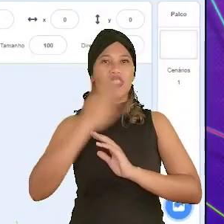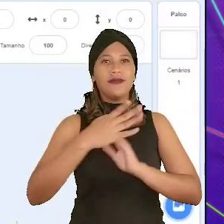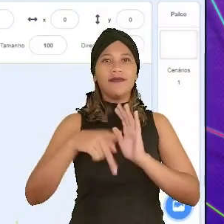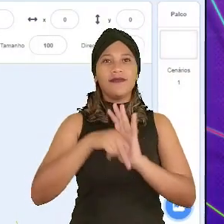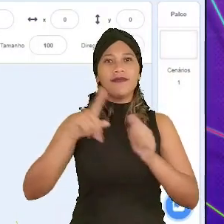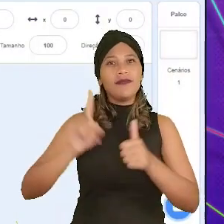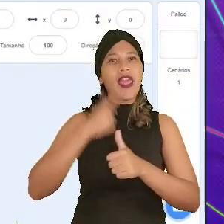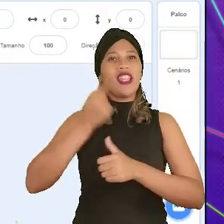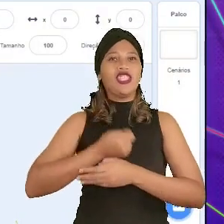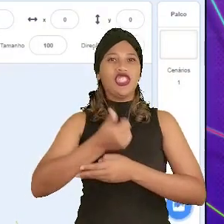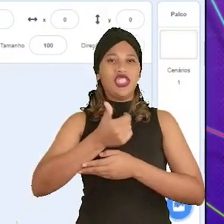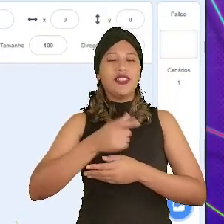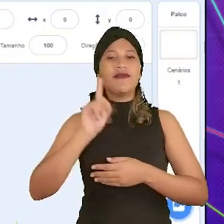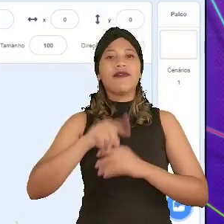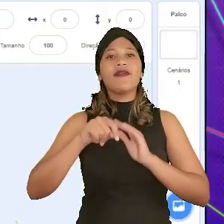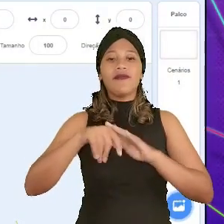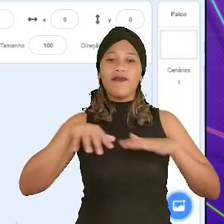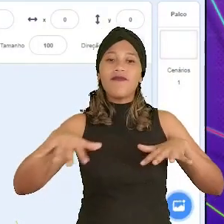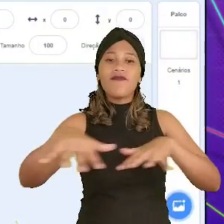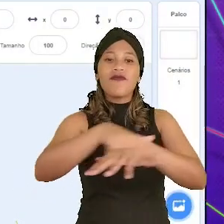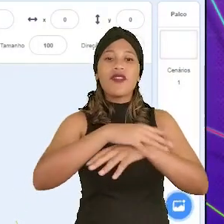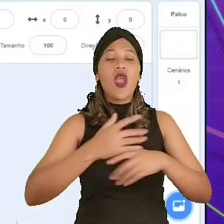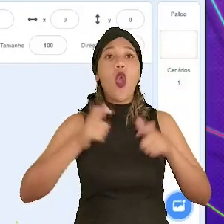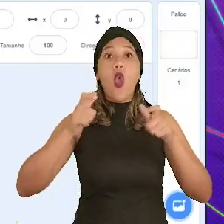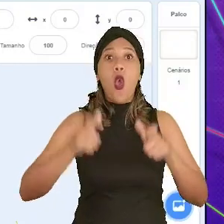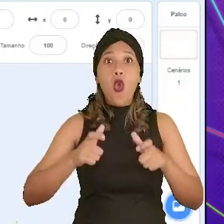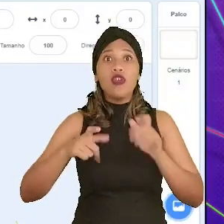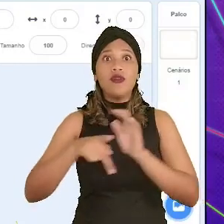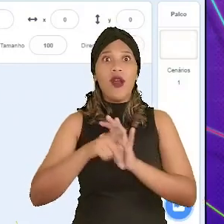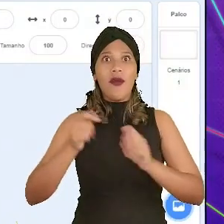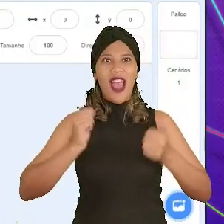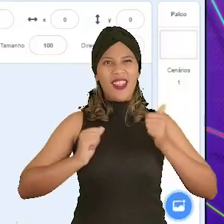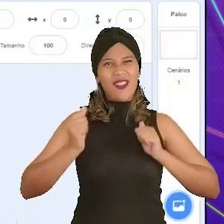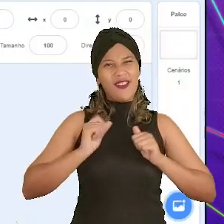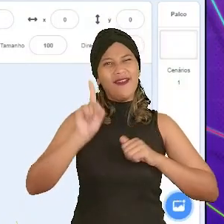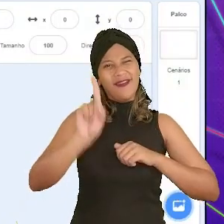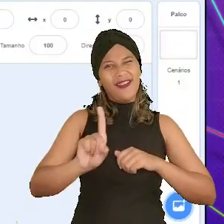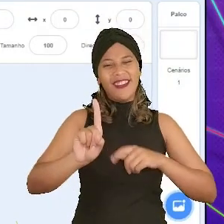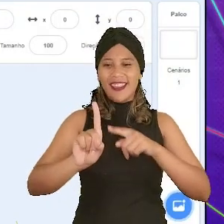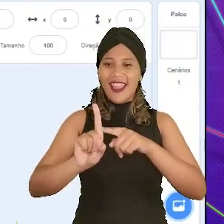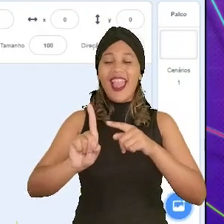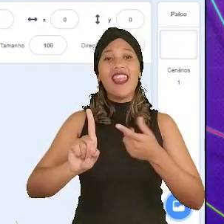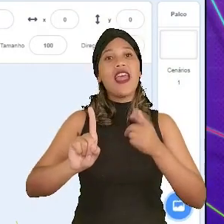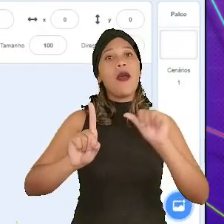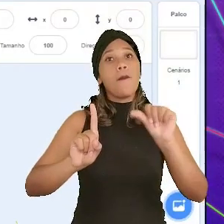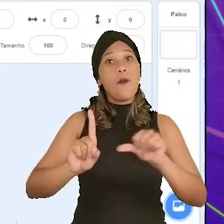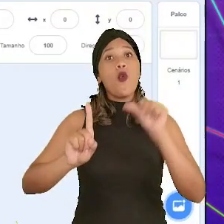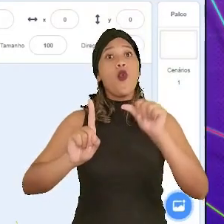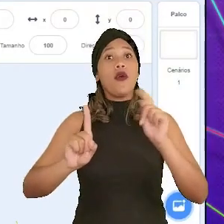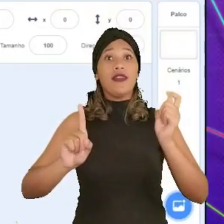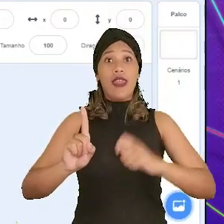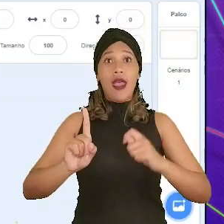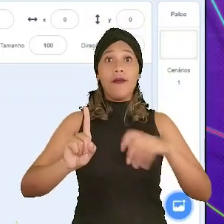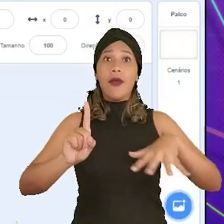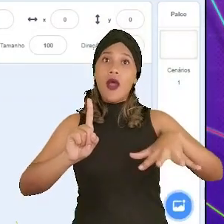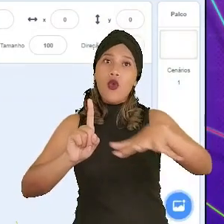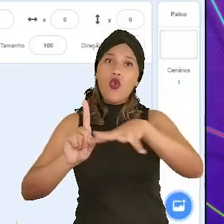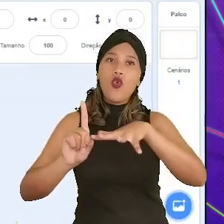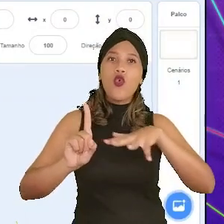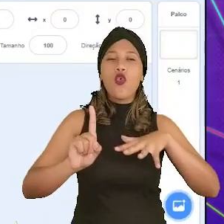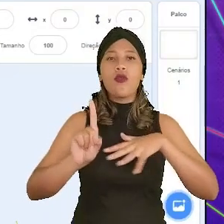ser levado para a nossa primeira dica. O palco onde o nosso ator fica é também uma imagem que pode ser modificada para criar